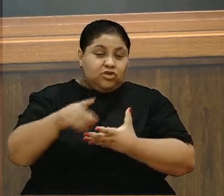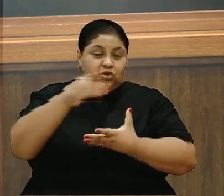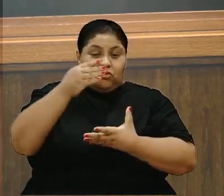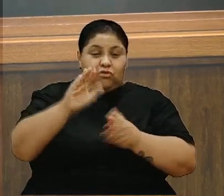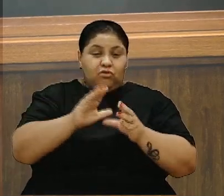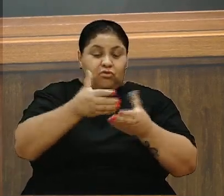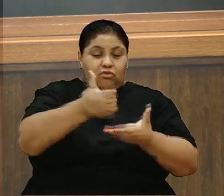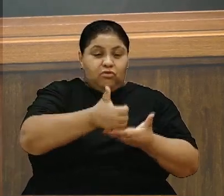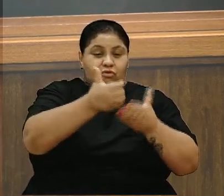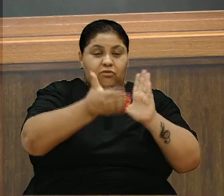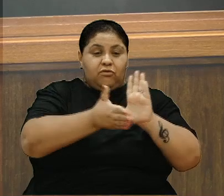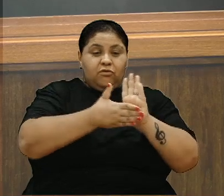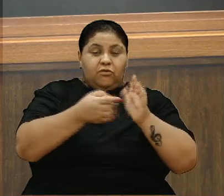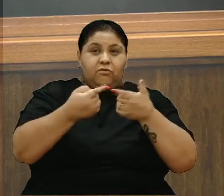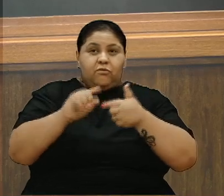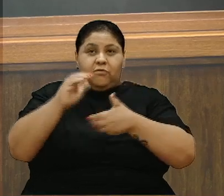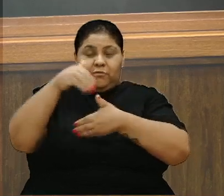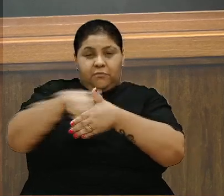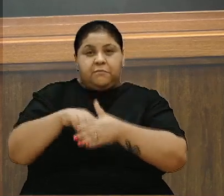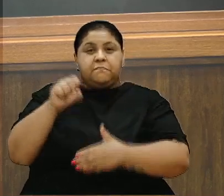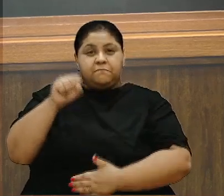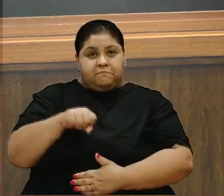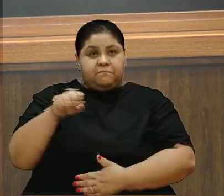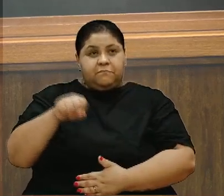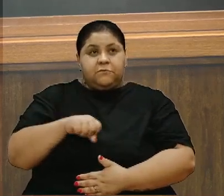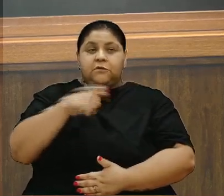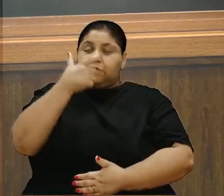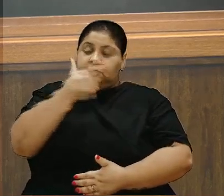esse debate, mas com certeza votaremos favorável e